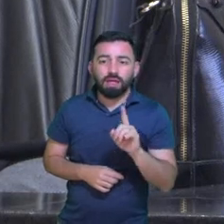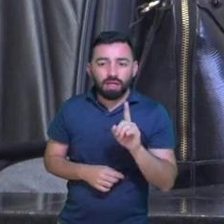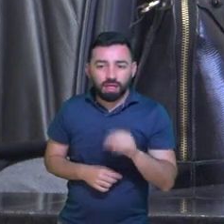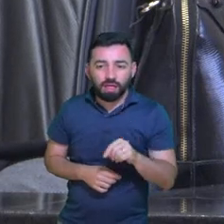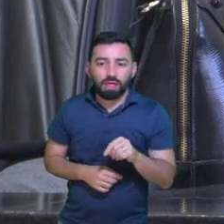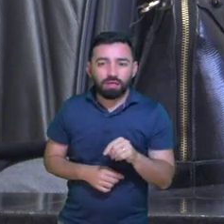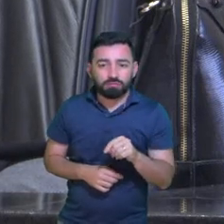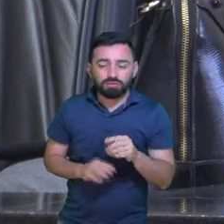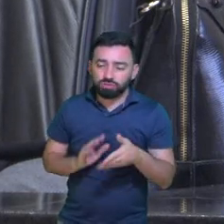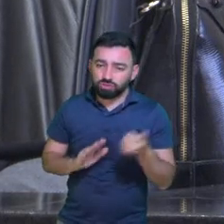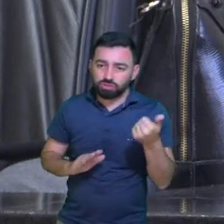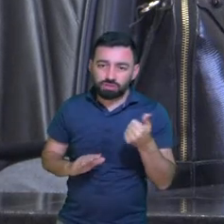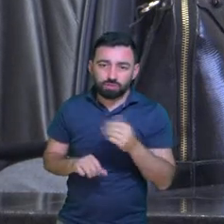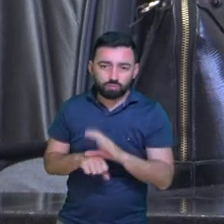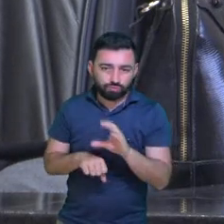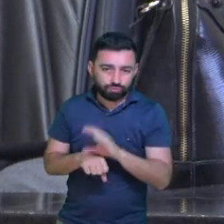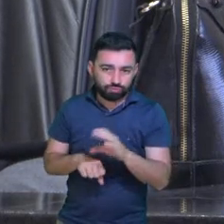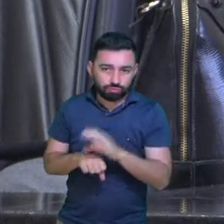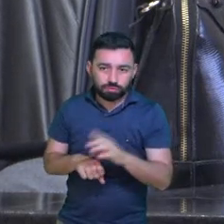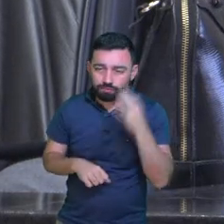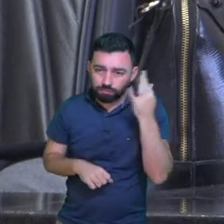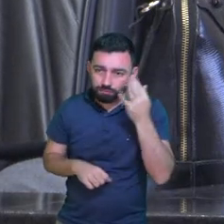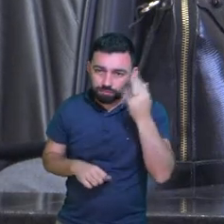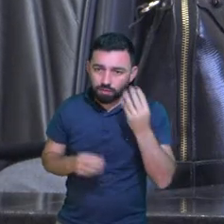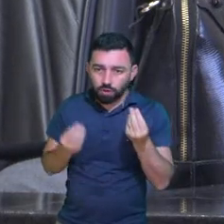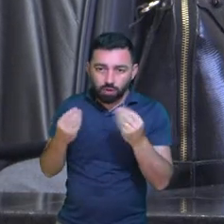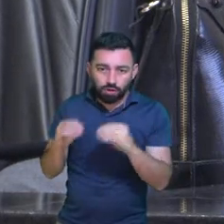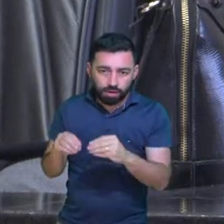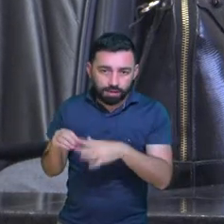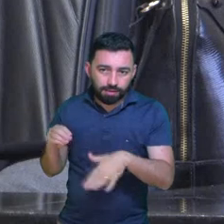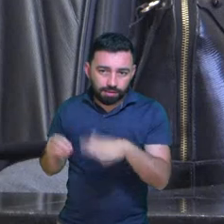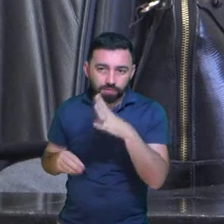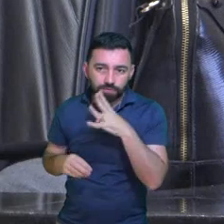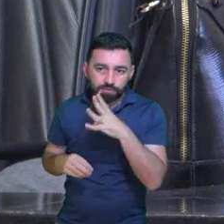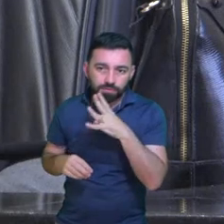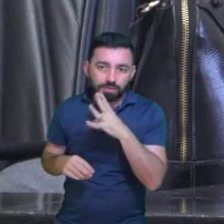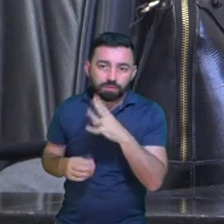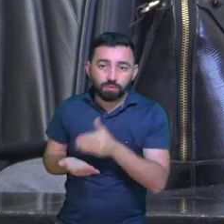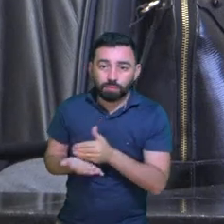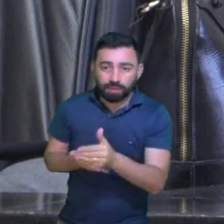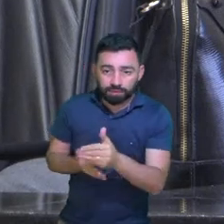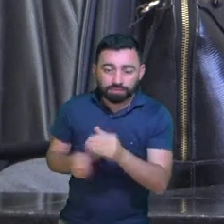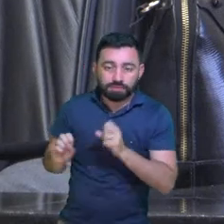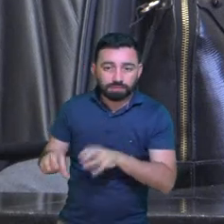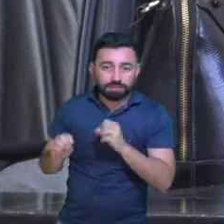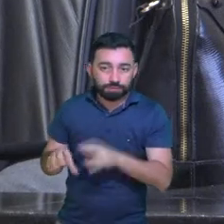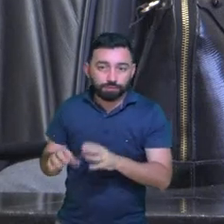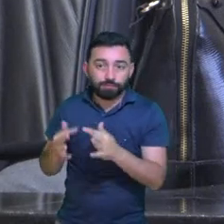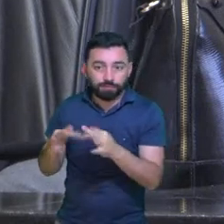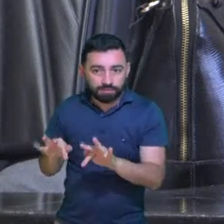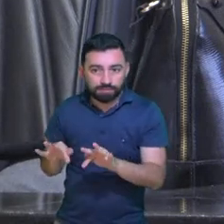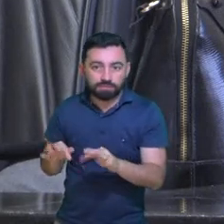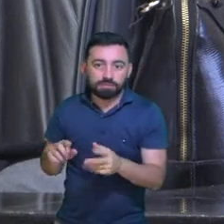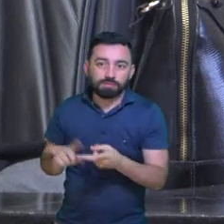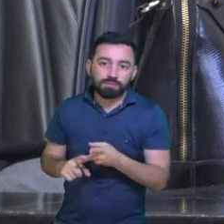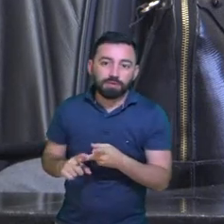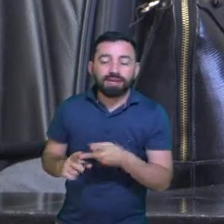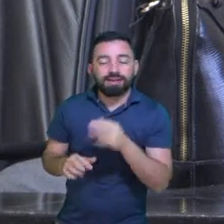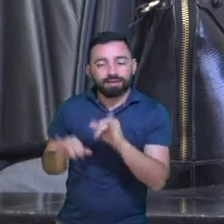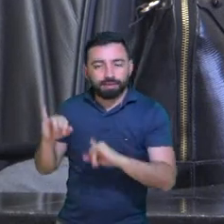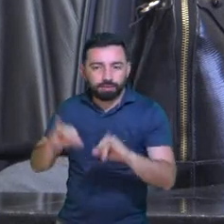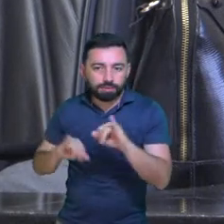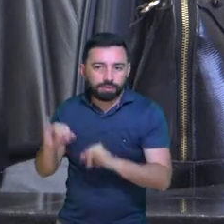faculdades de Filosofia e joga para dentro das áreas do conhecimento então nascem as licenciaturas de física que eu fiz química